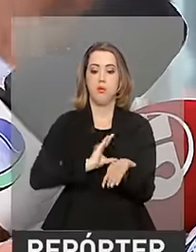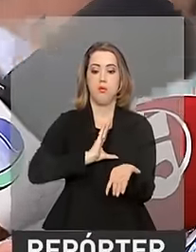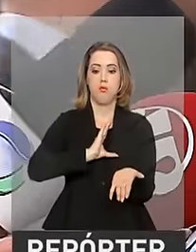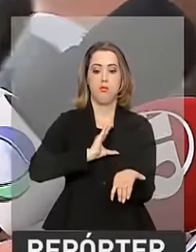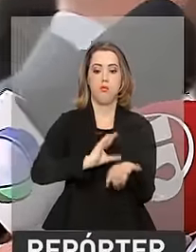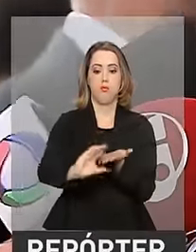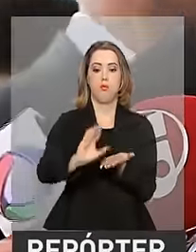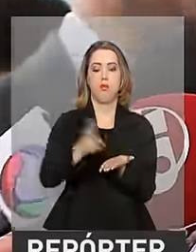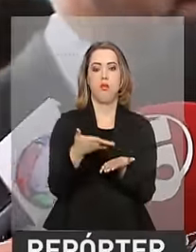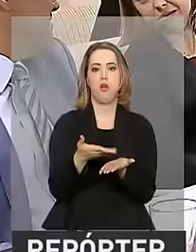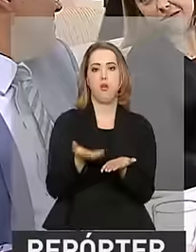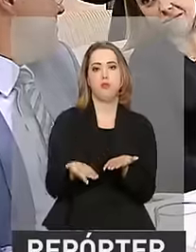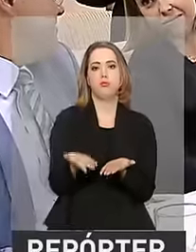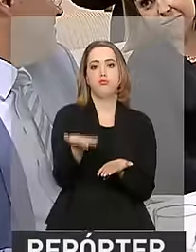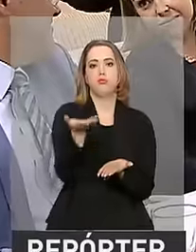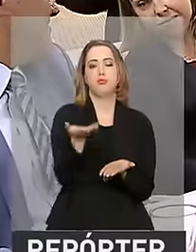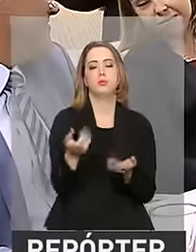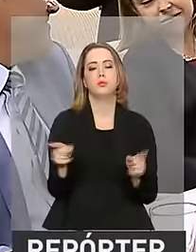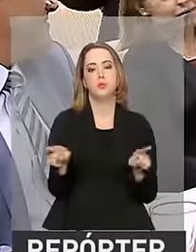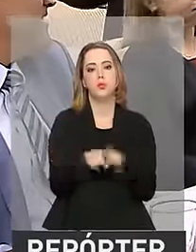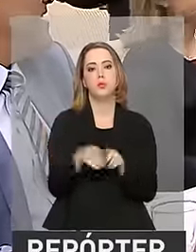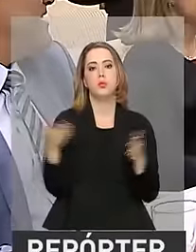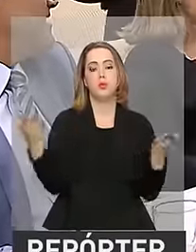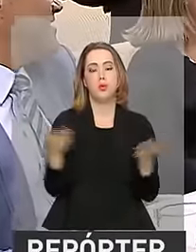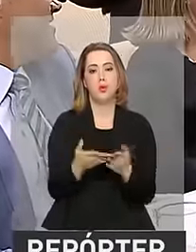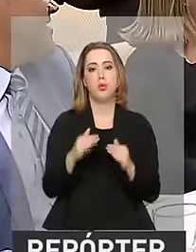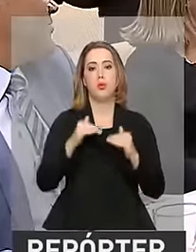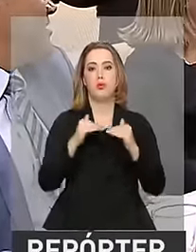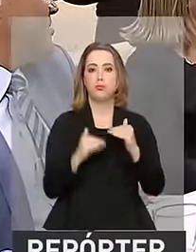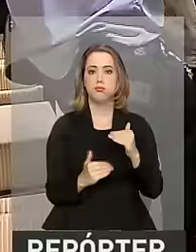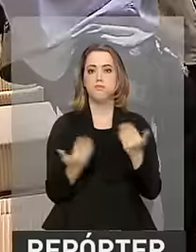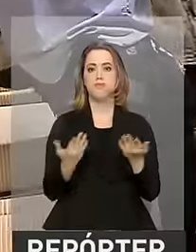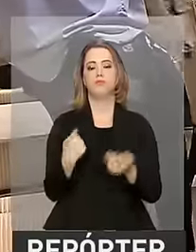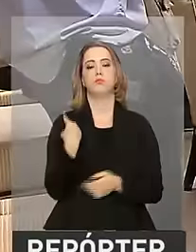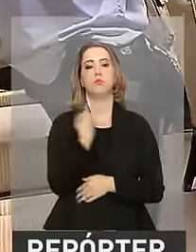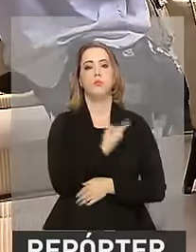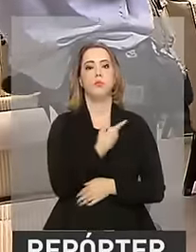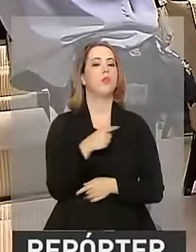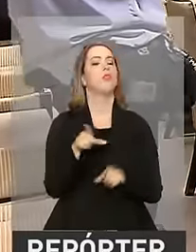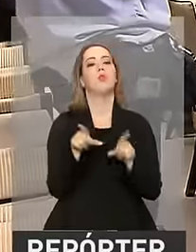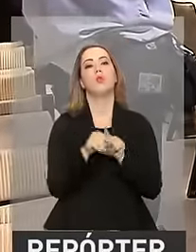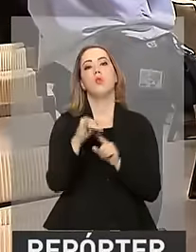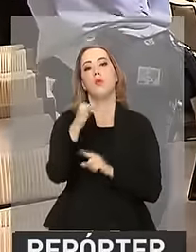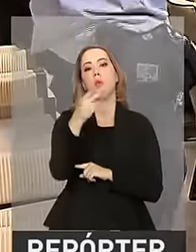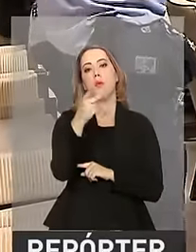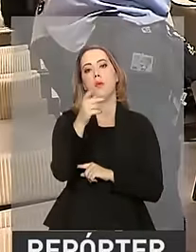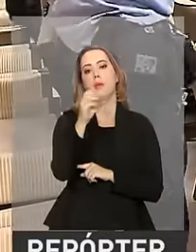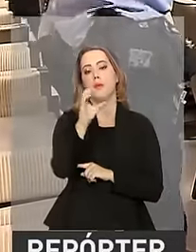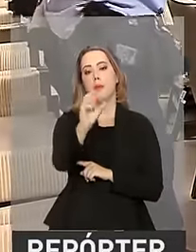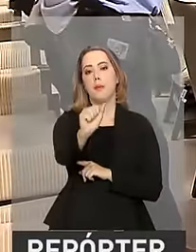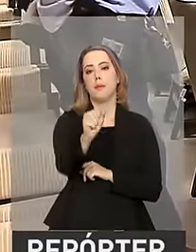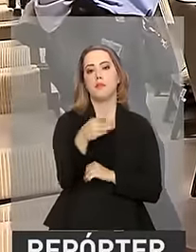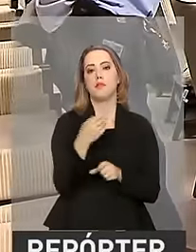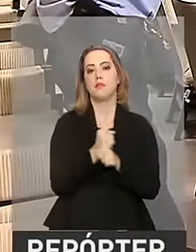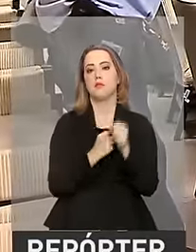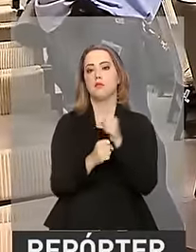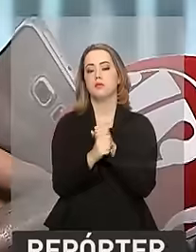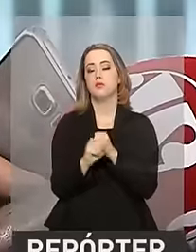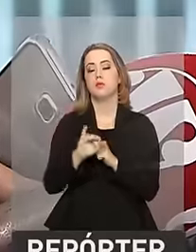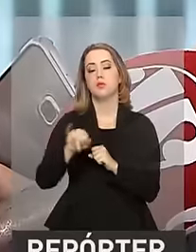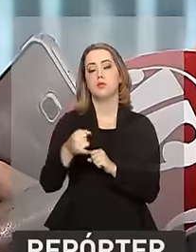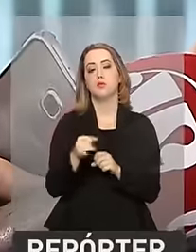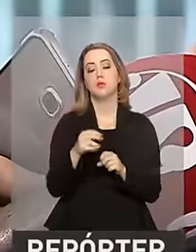receita agora é uma das mais baixas o índice de inflação utilizado será o IPCA dos 12 meses anteriores a partir de junho de cada